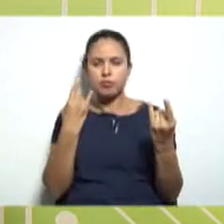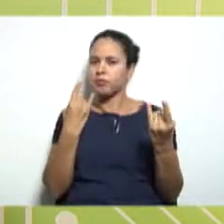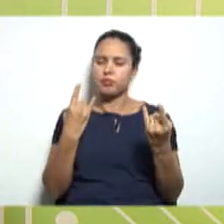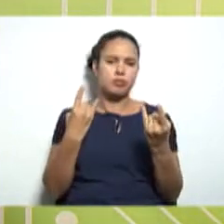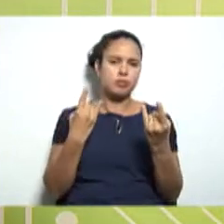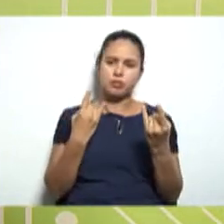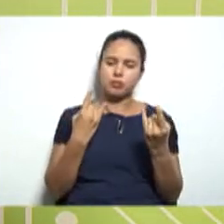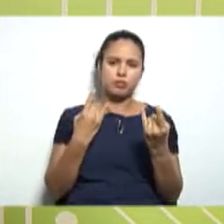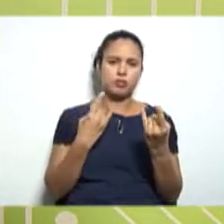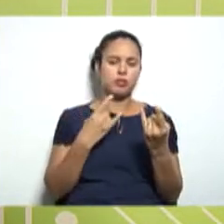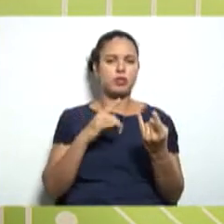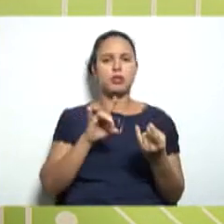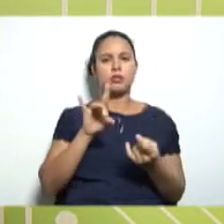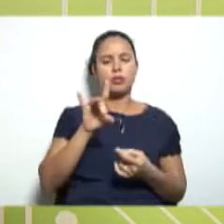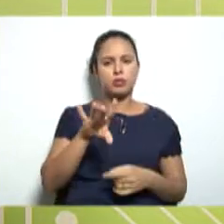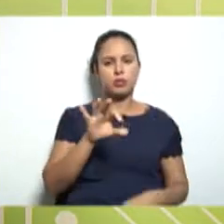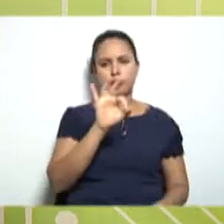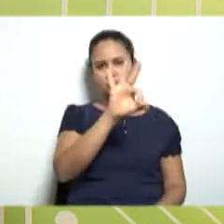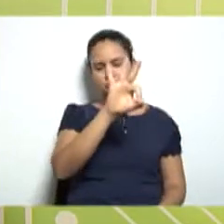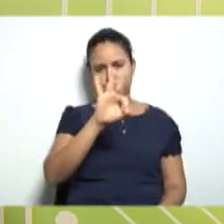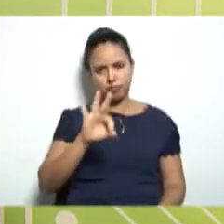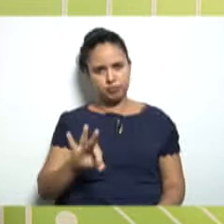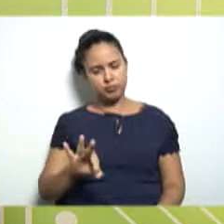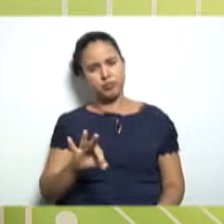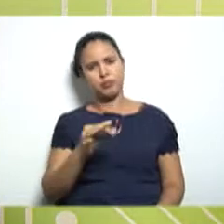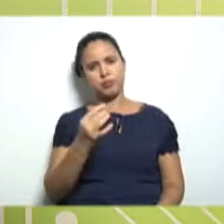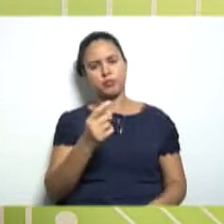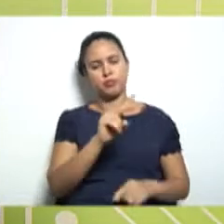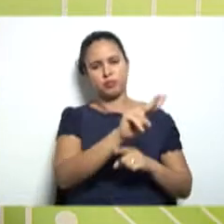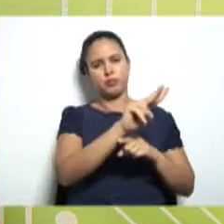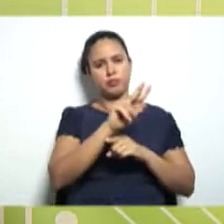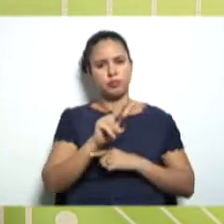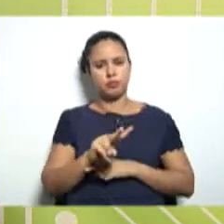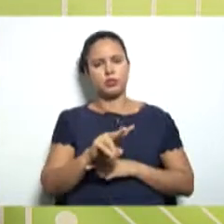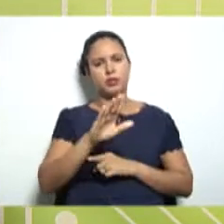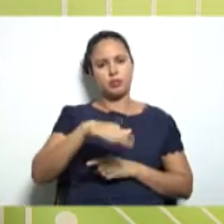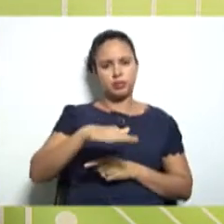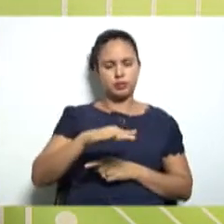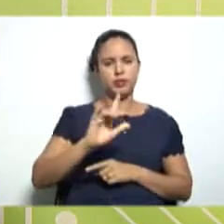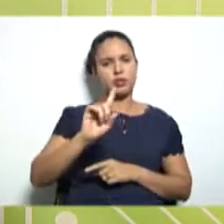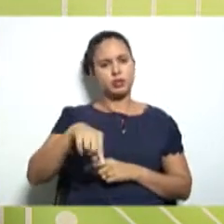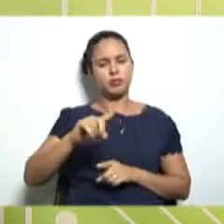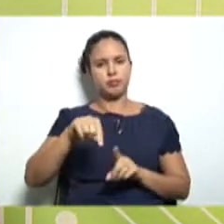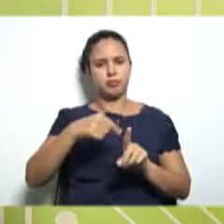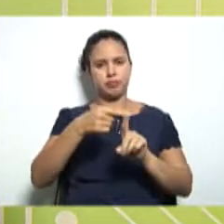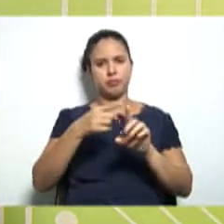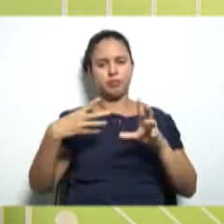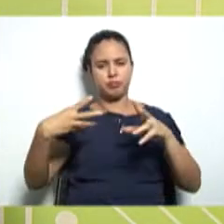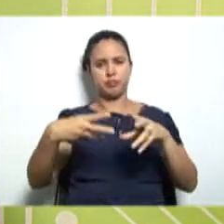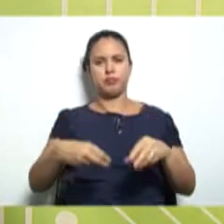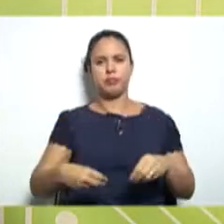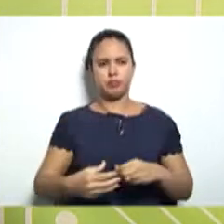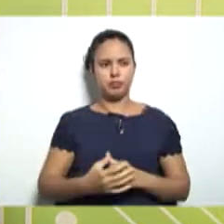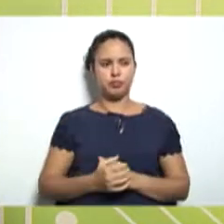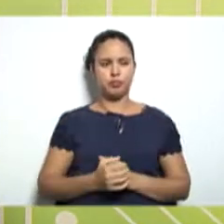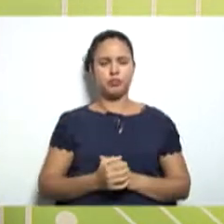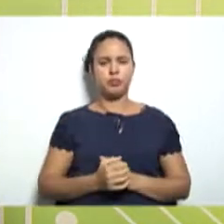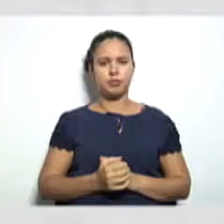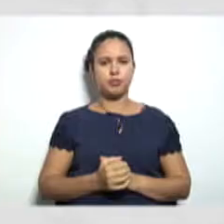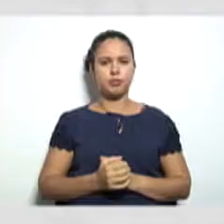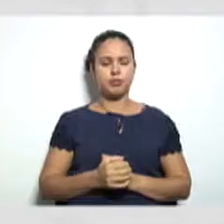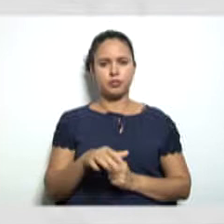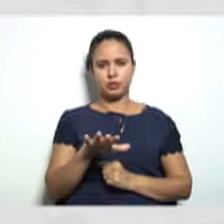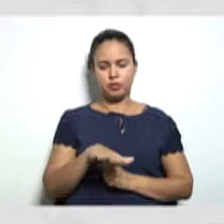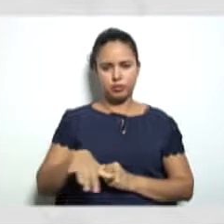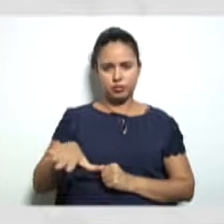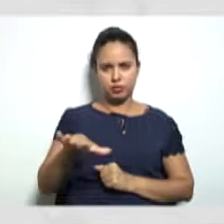cooperativa. O que a gente vai ter são taxas de empréstimos bastante baixas. Isso é muito positivo para todos. Continuando a falar um pouquinho mais sobre o ramo de